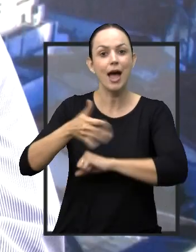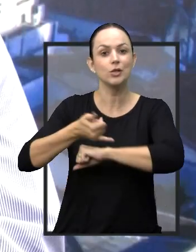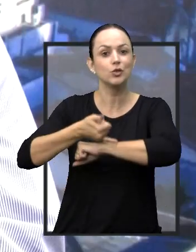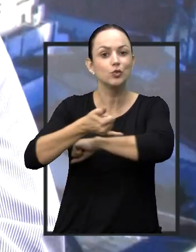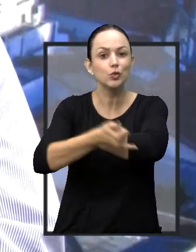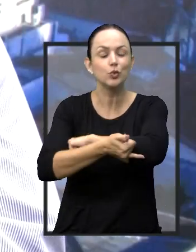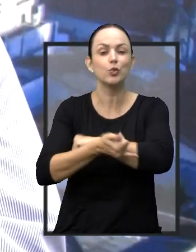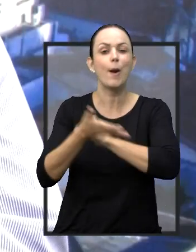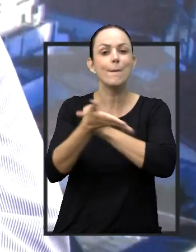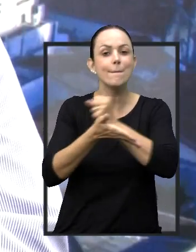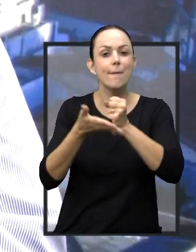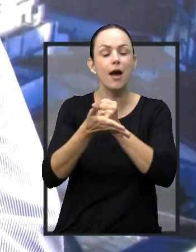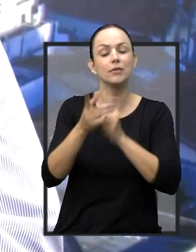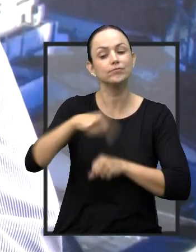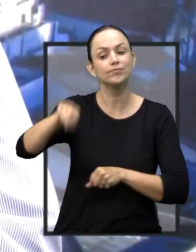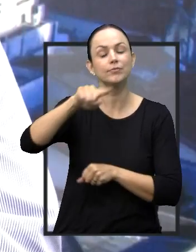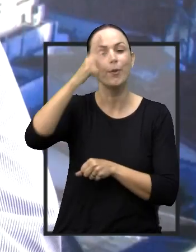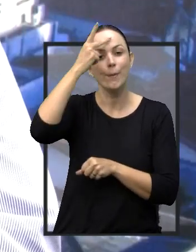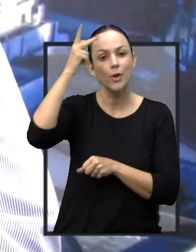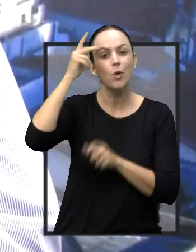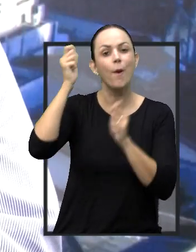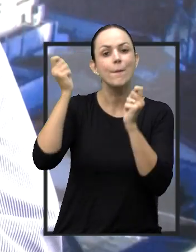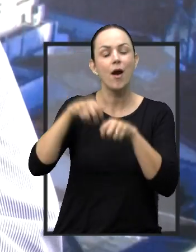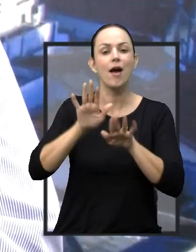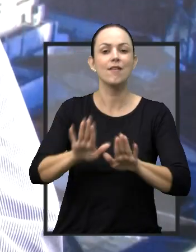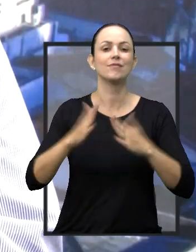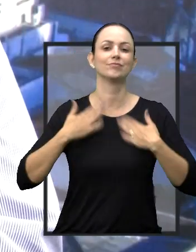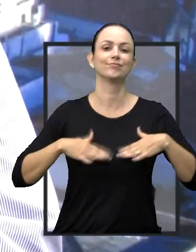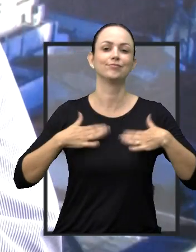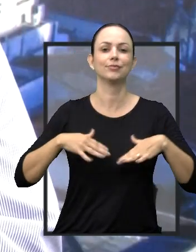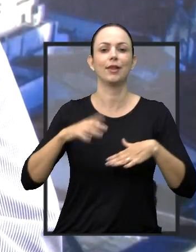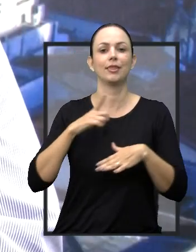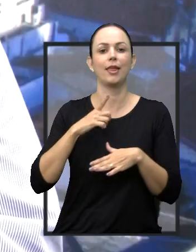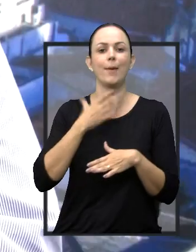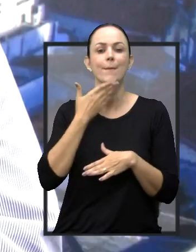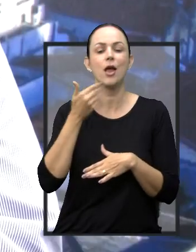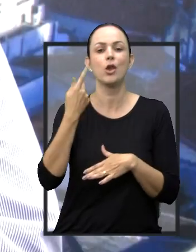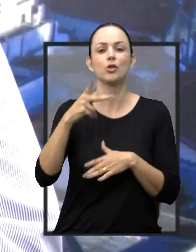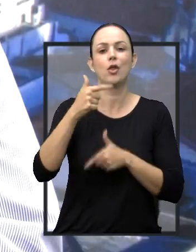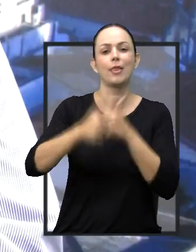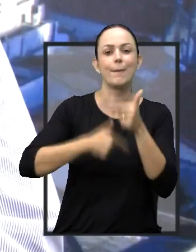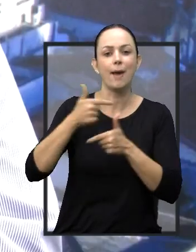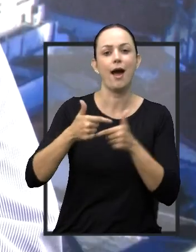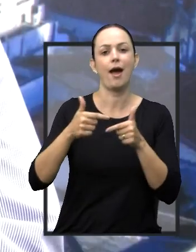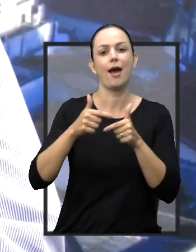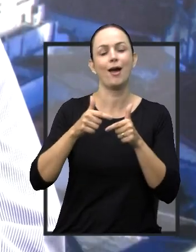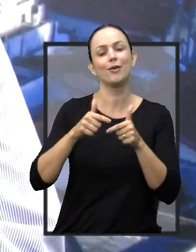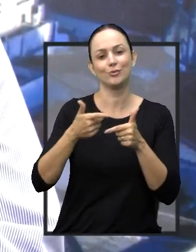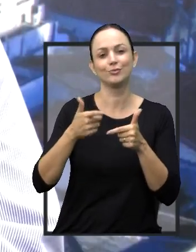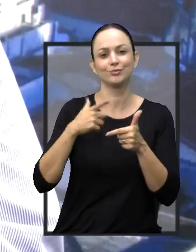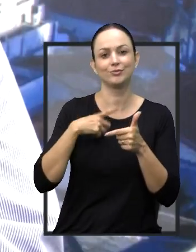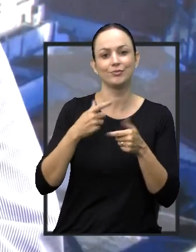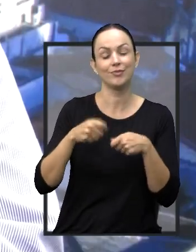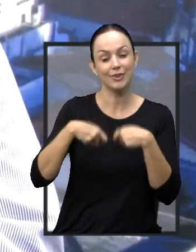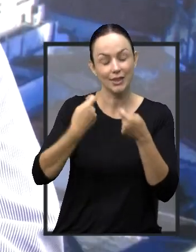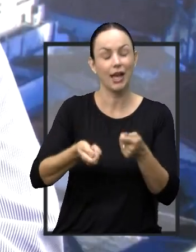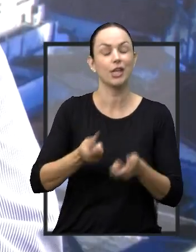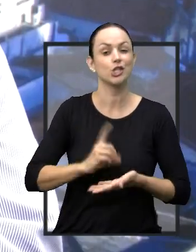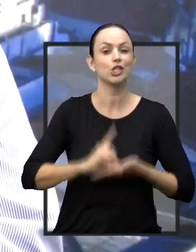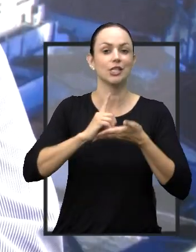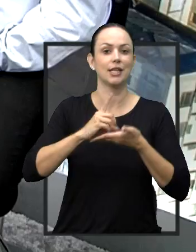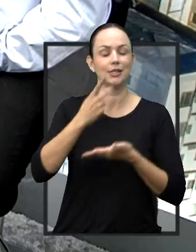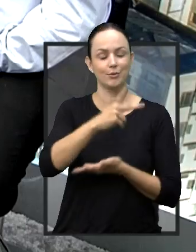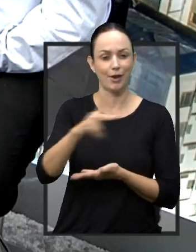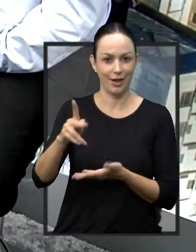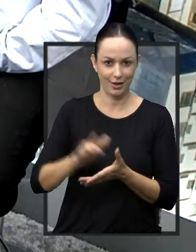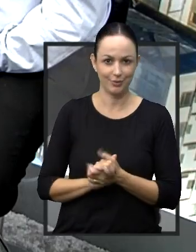mínima para que esse pessoal possa ter melhores condições até de trabalho aí, né? Dar dignidade para o trabalho desse pessoal